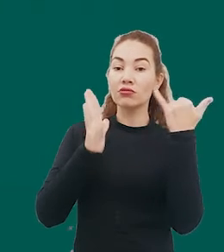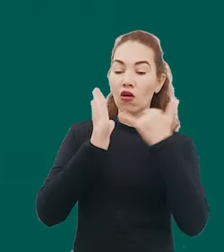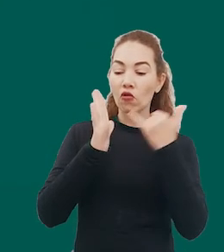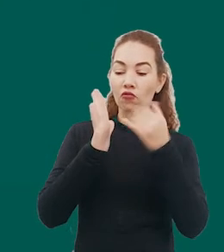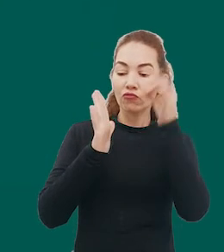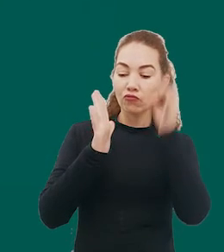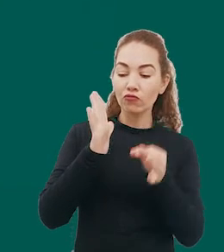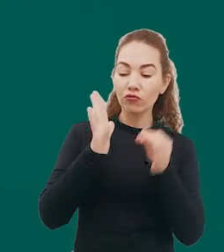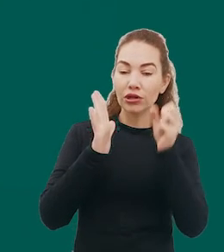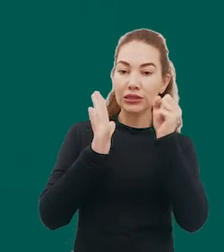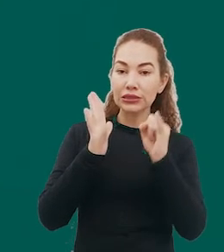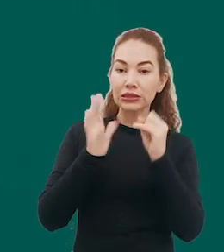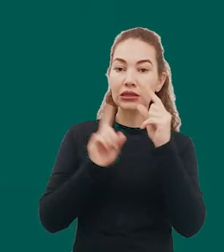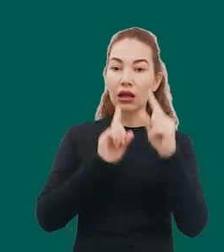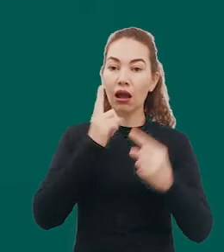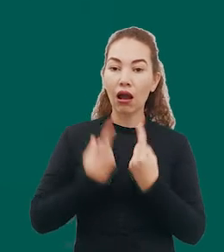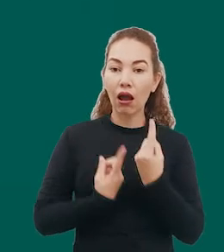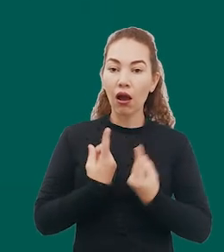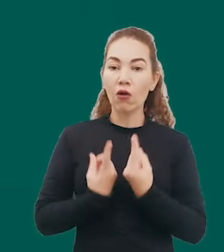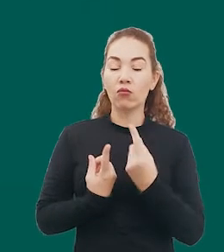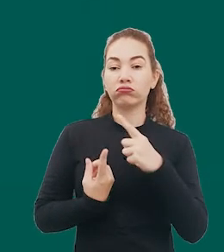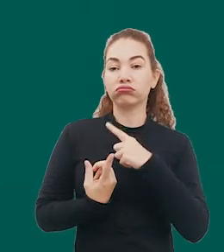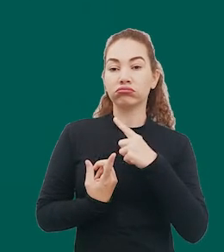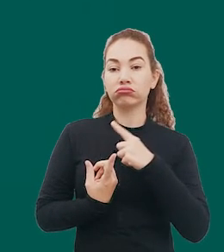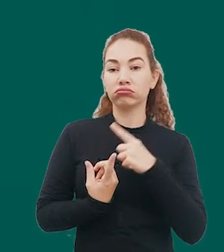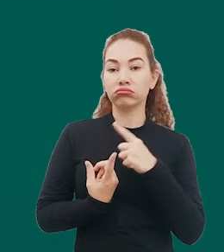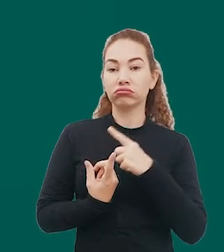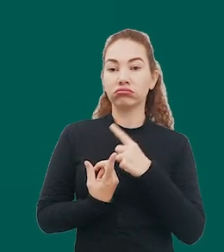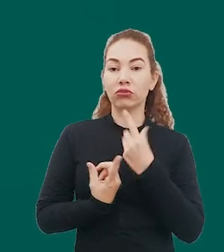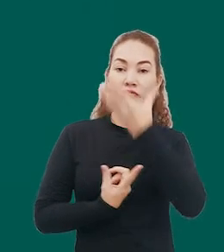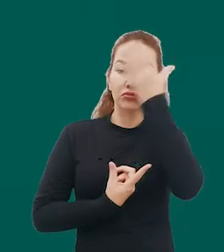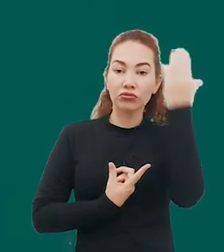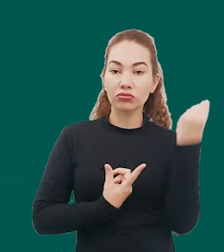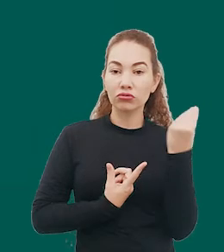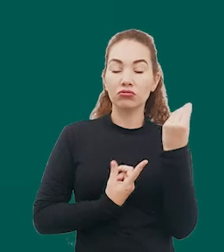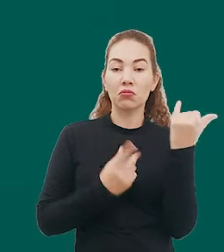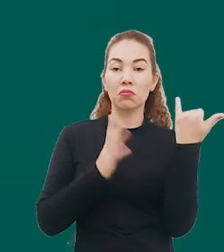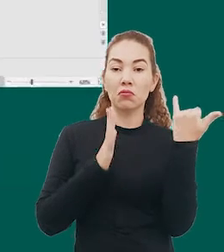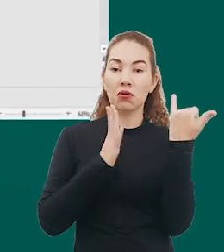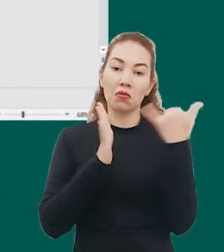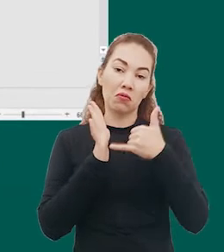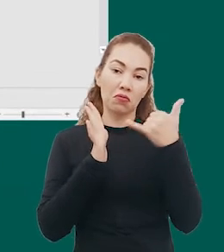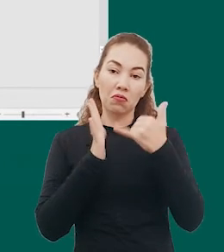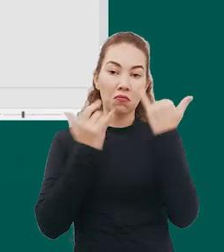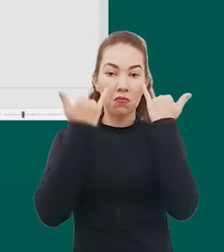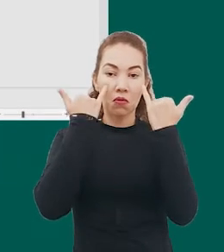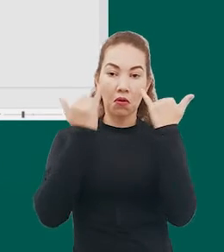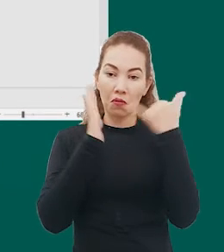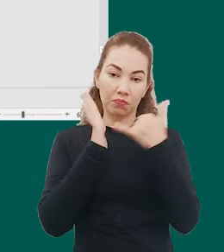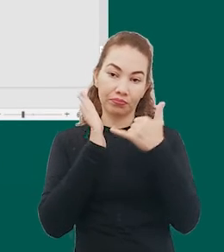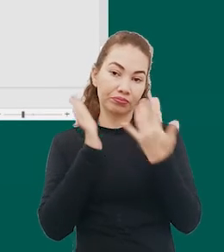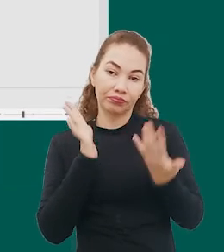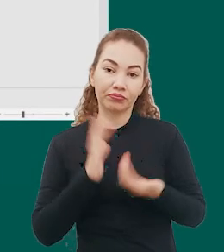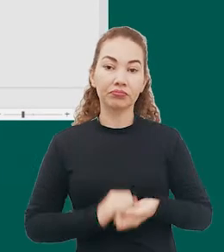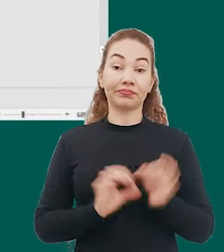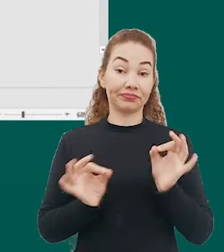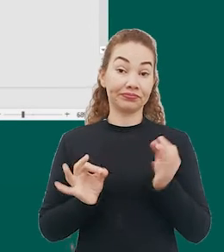no caso, houve o esquecimento, né, de colocar algum desses dados,